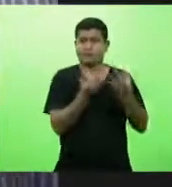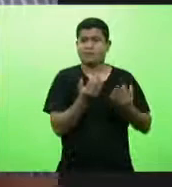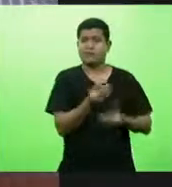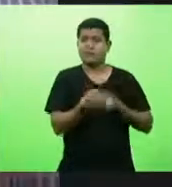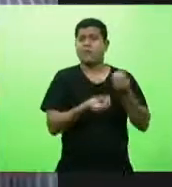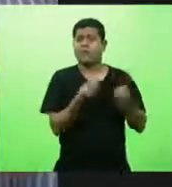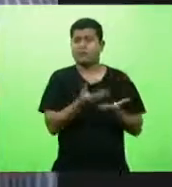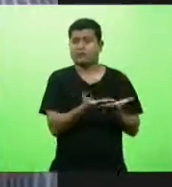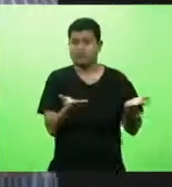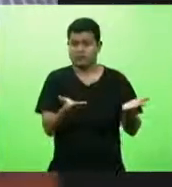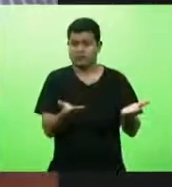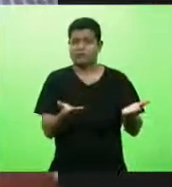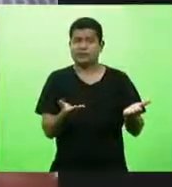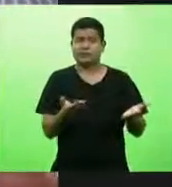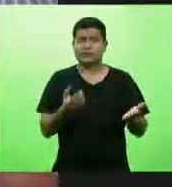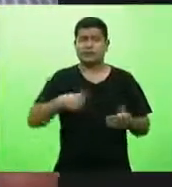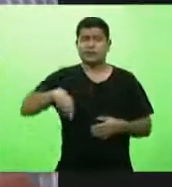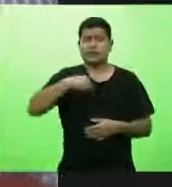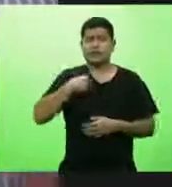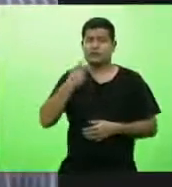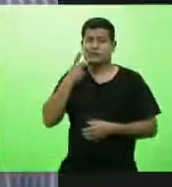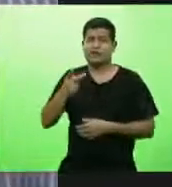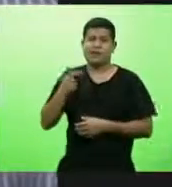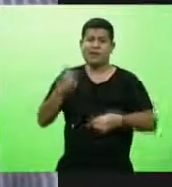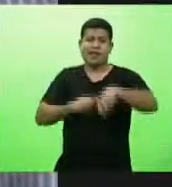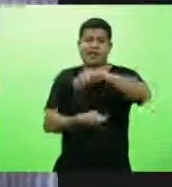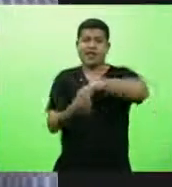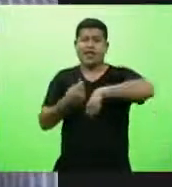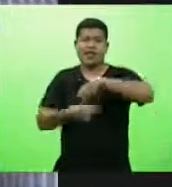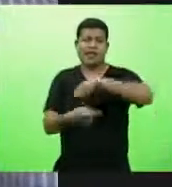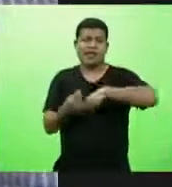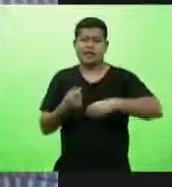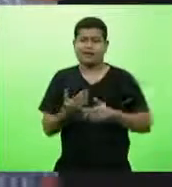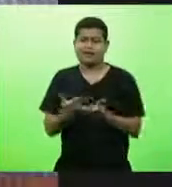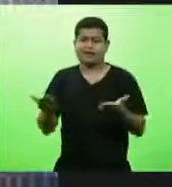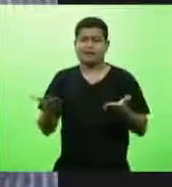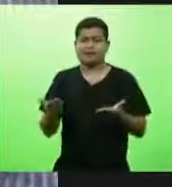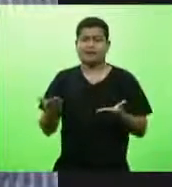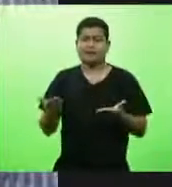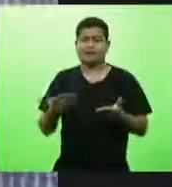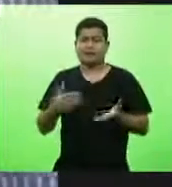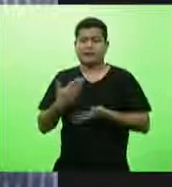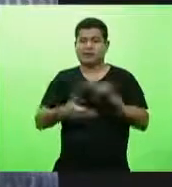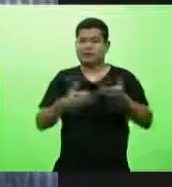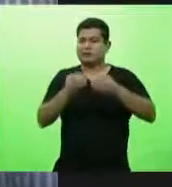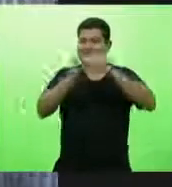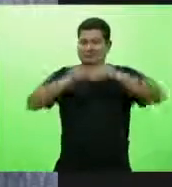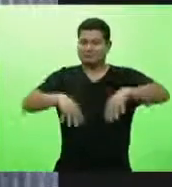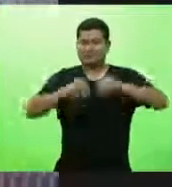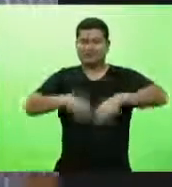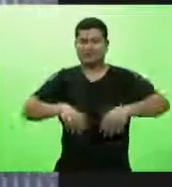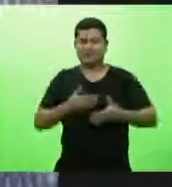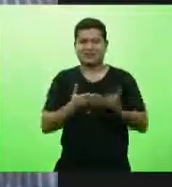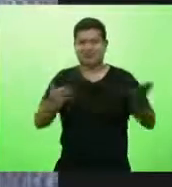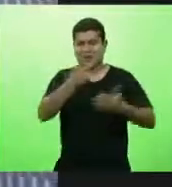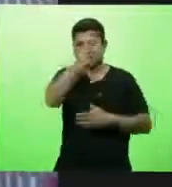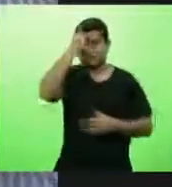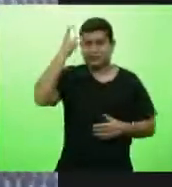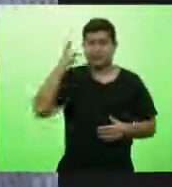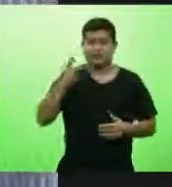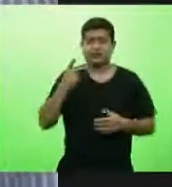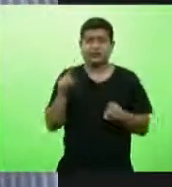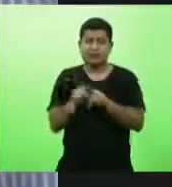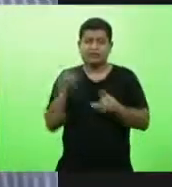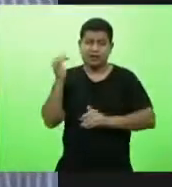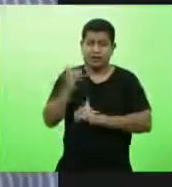podemos estancar a economia num ponto de que ela venha prejudicar as pessoas, o